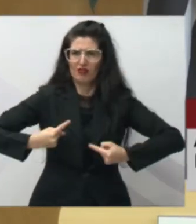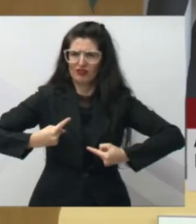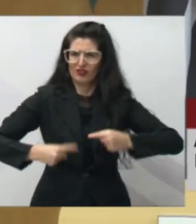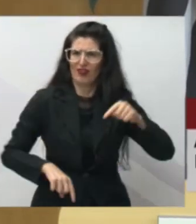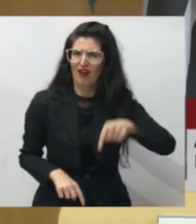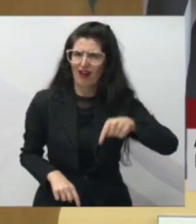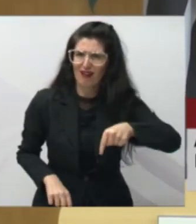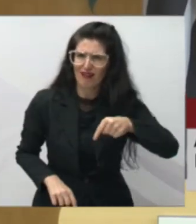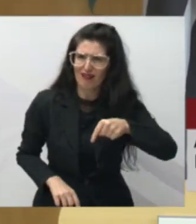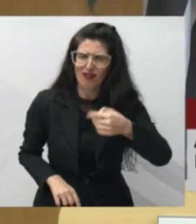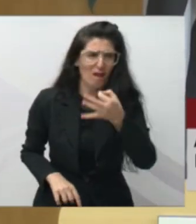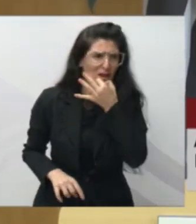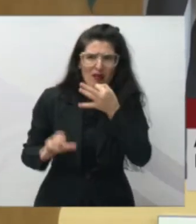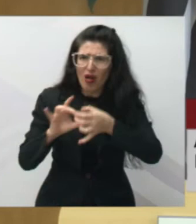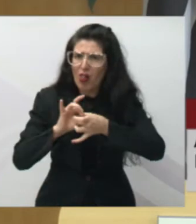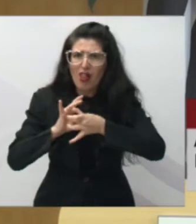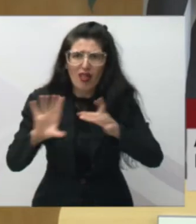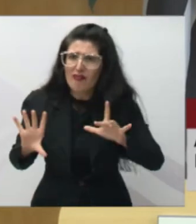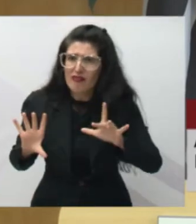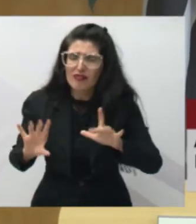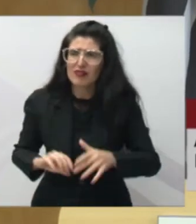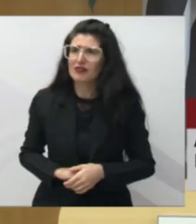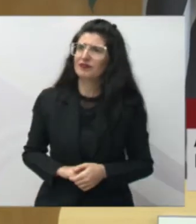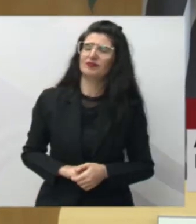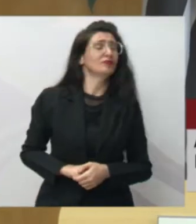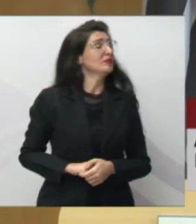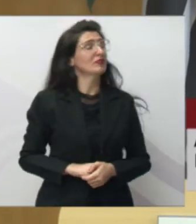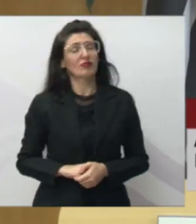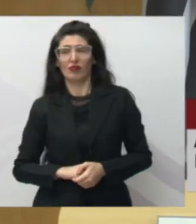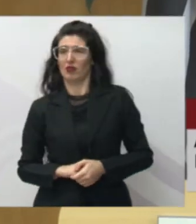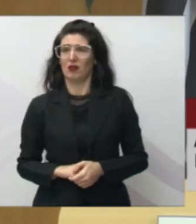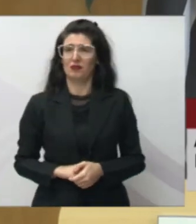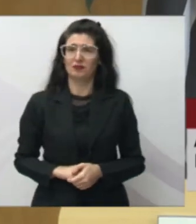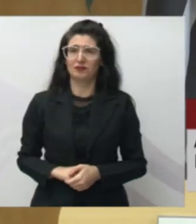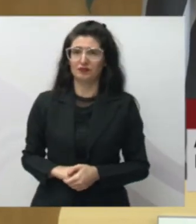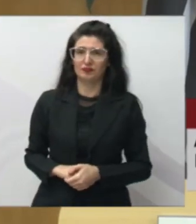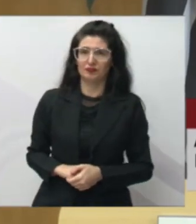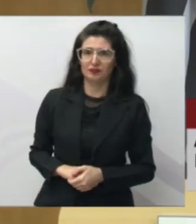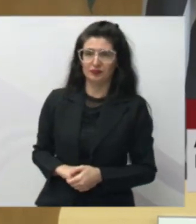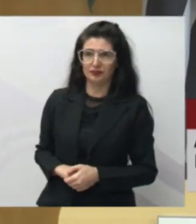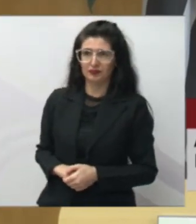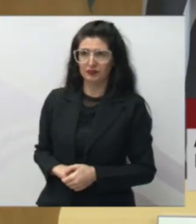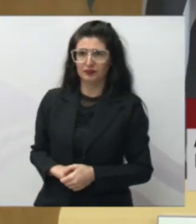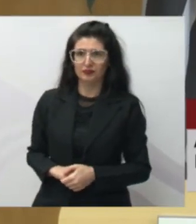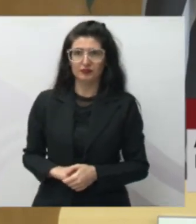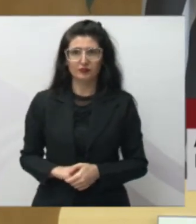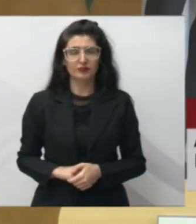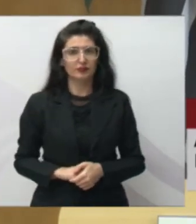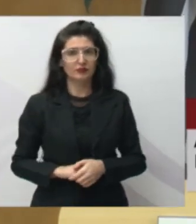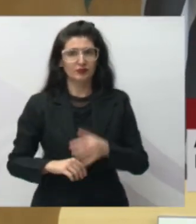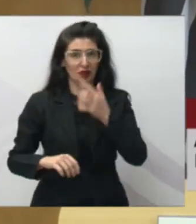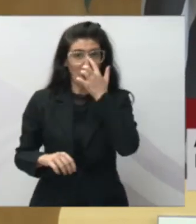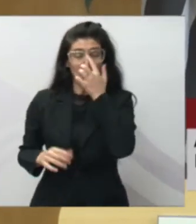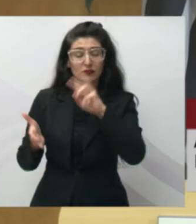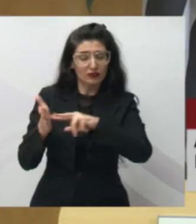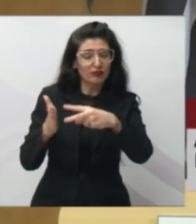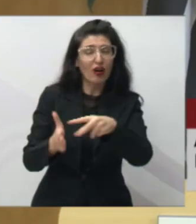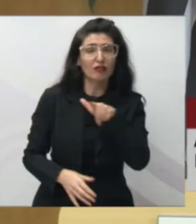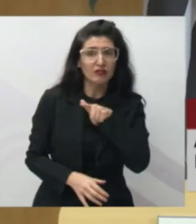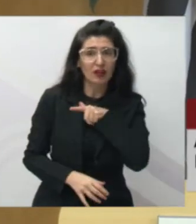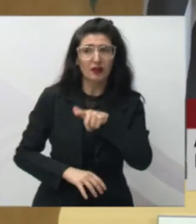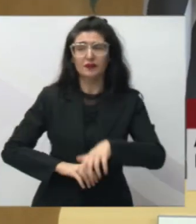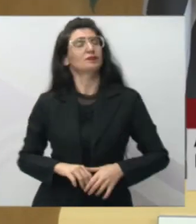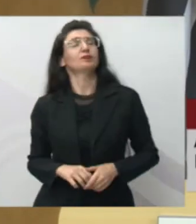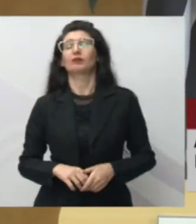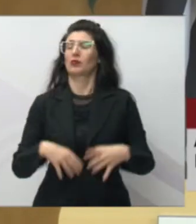Aqui é uma casa política, porque se não for uma casa política, de nada serve. E o que a gente vê hoje, vereador Arildo, muitas vezes